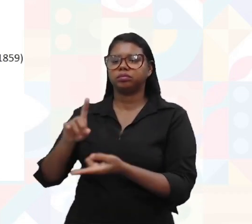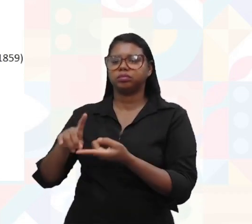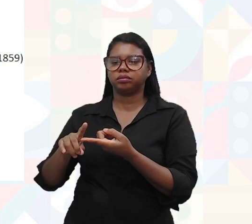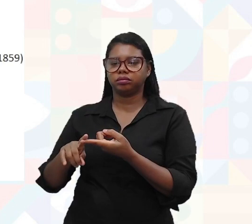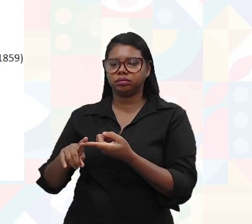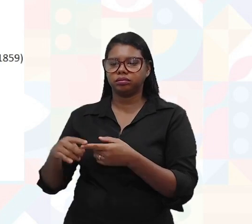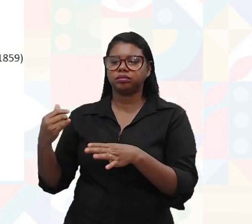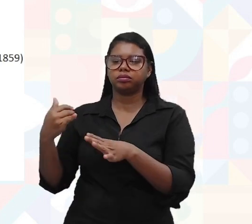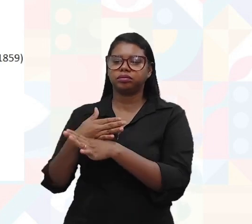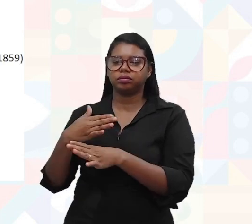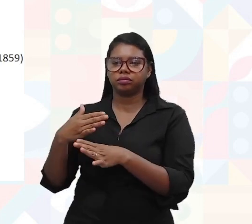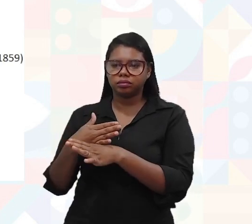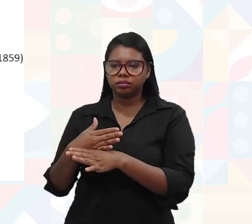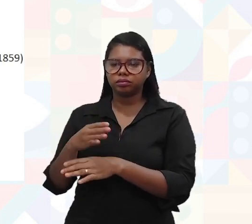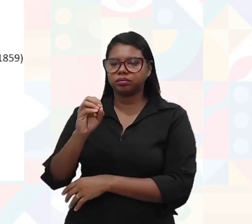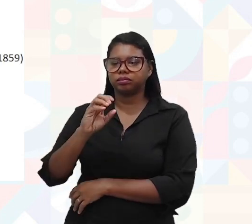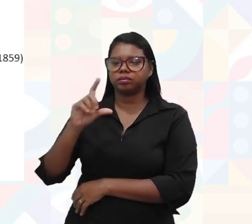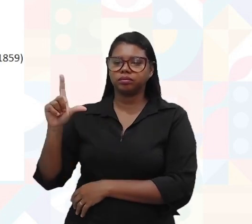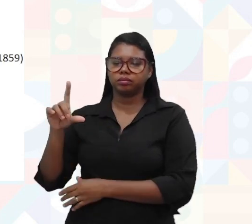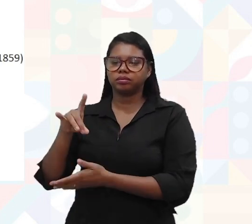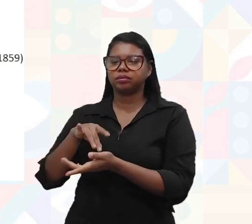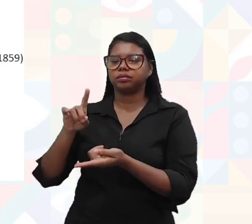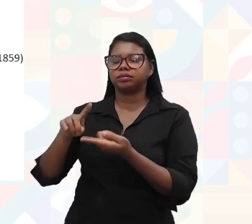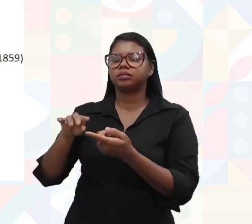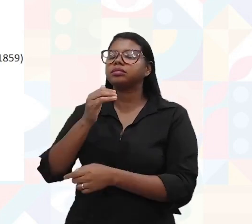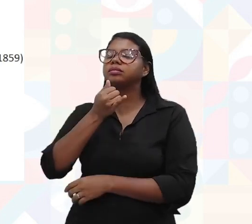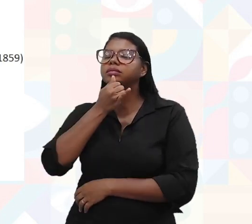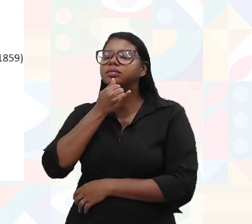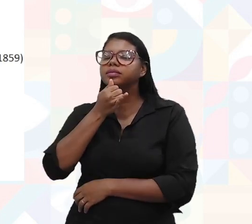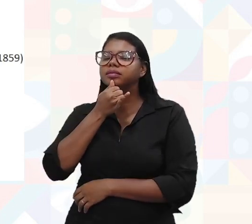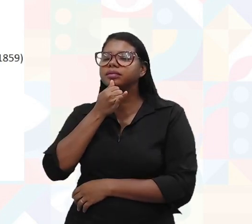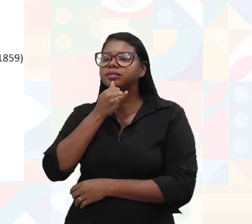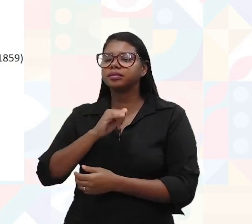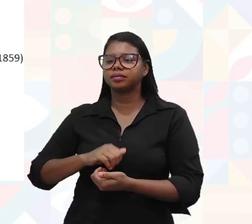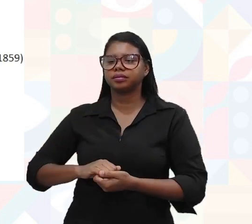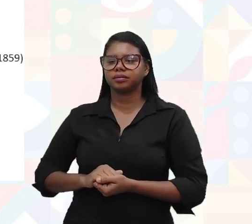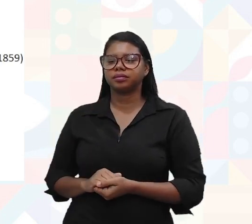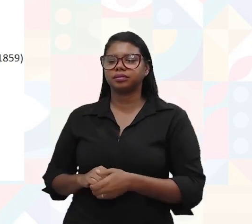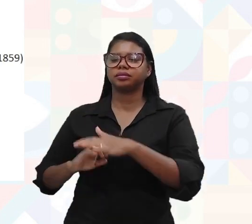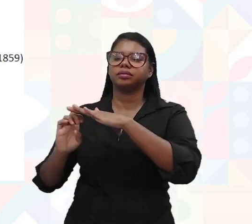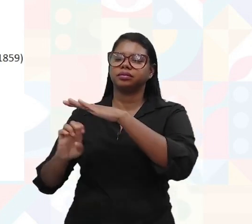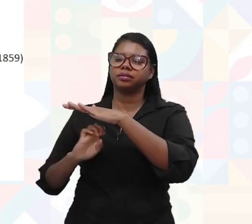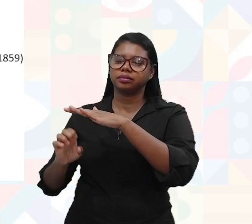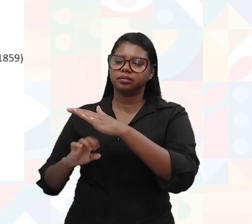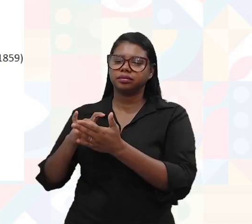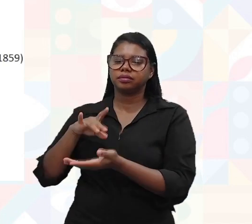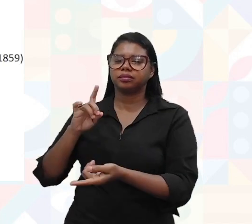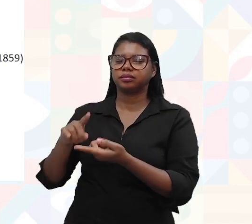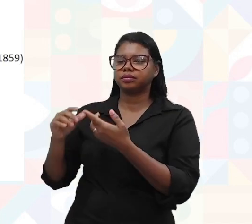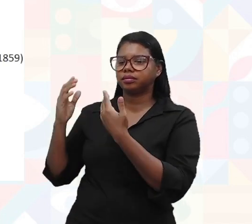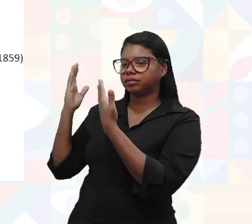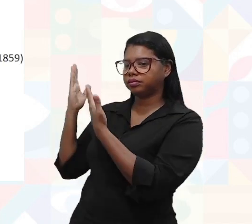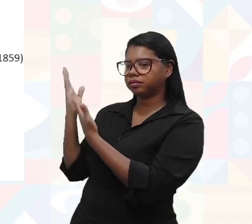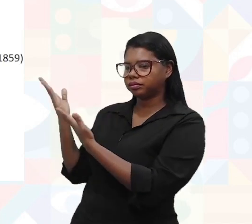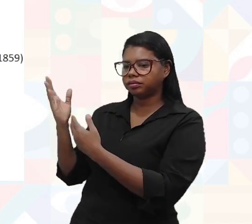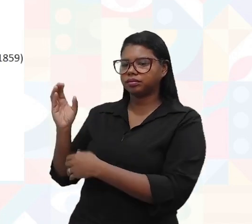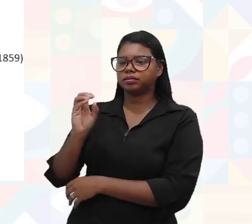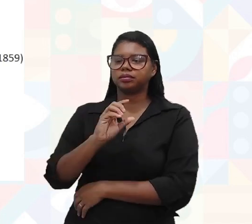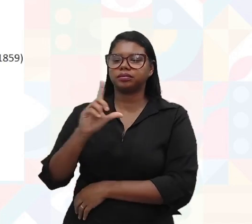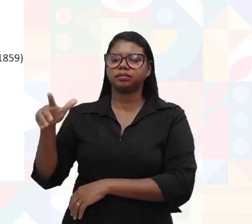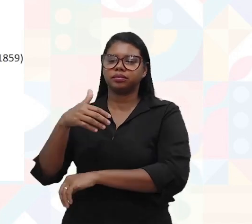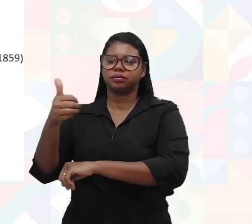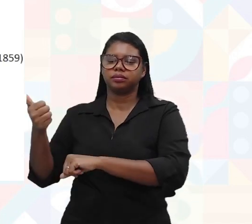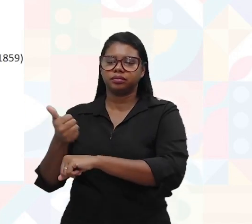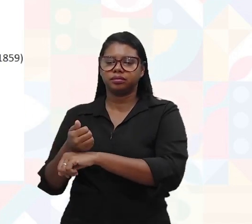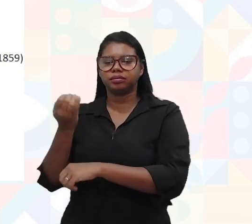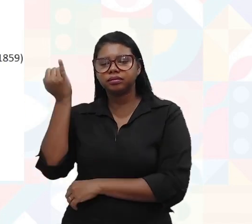Recife, Recife e Olinda, a gente tem exemplos da empresa Walter Macfarlane. Em Olinda, na Praça da Preguiça, ali no